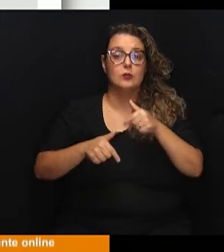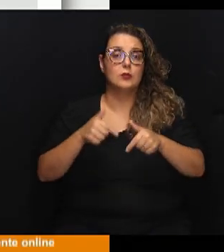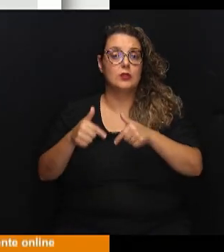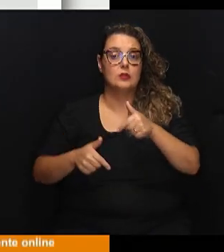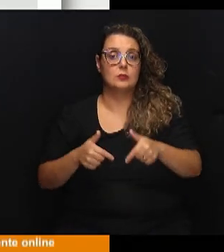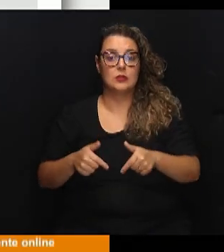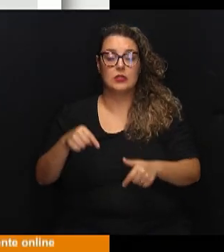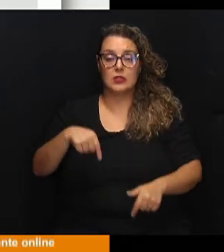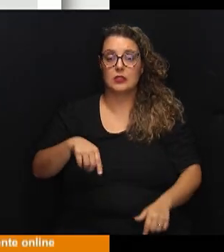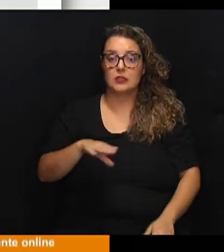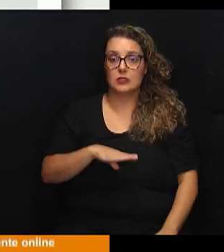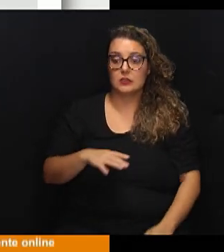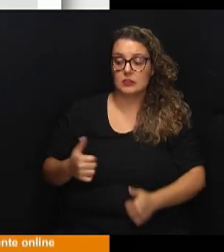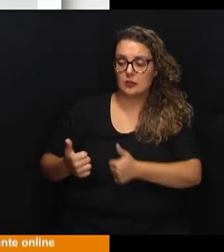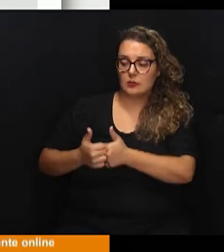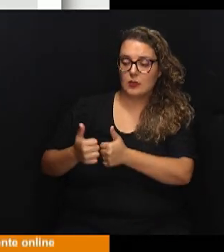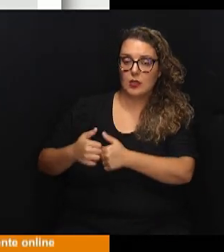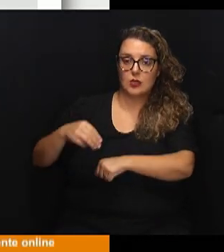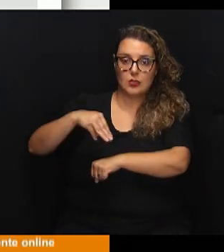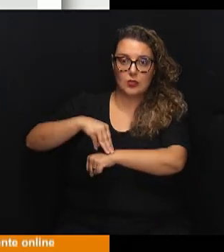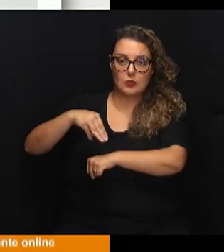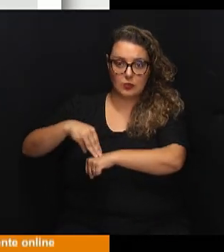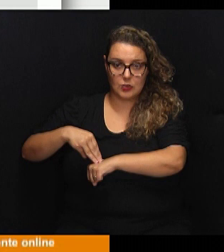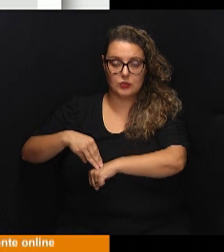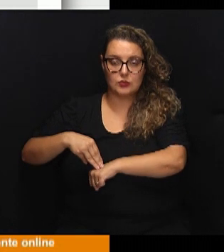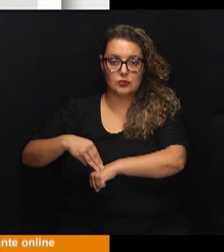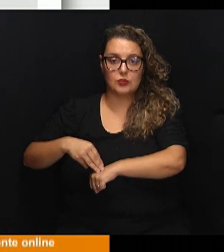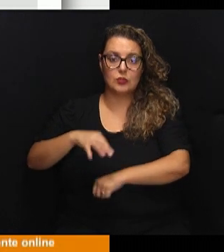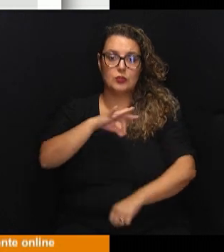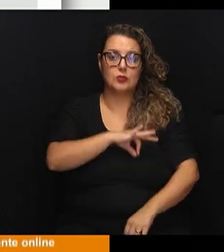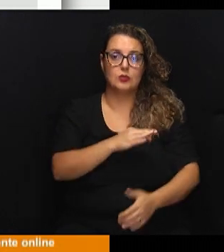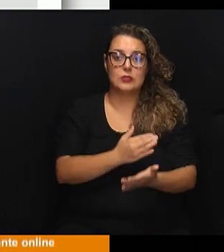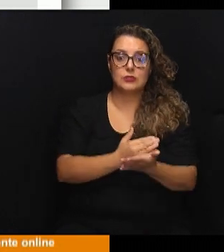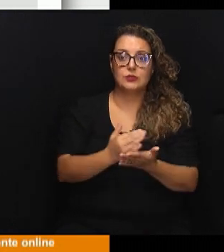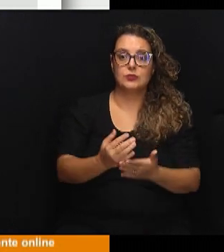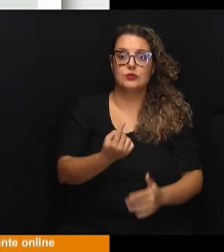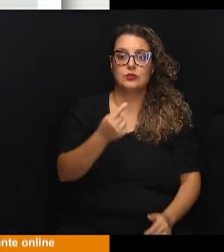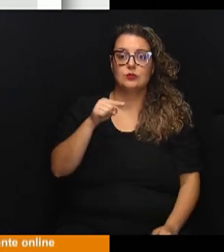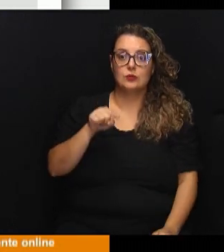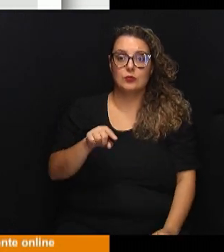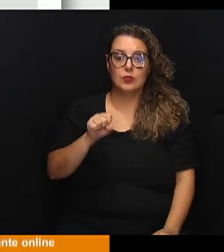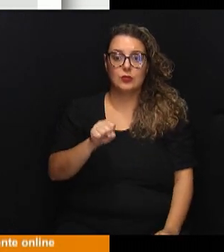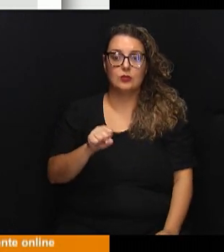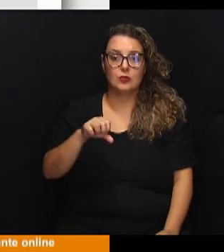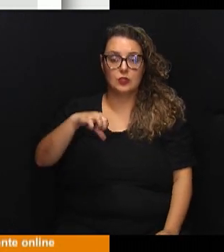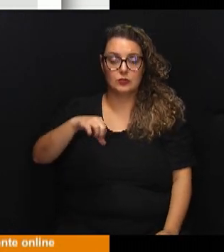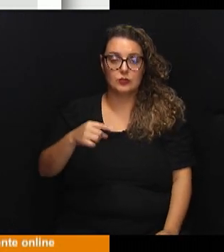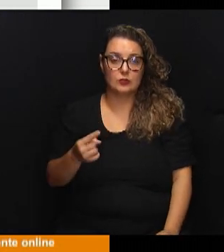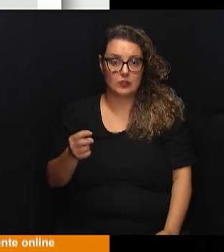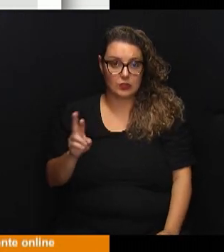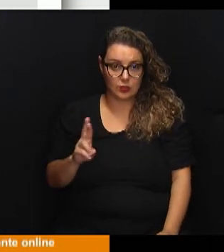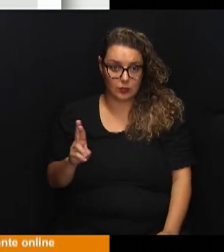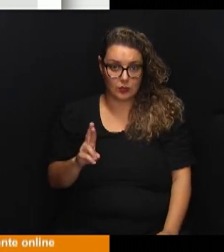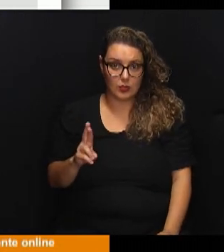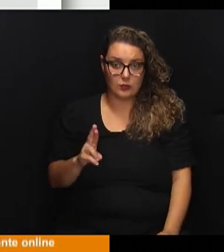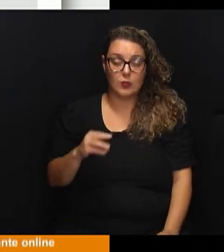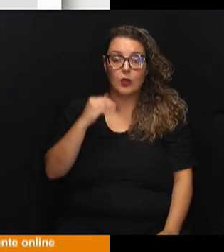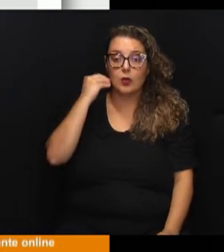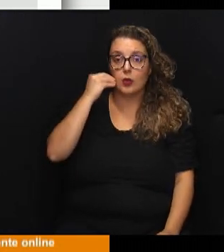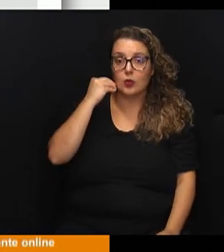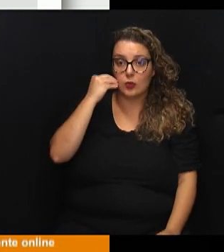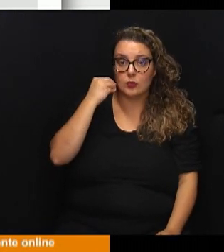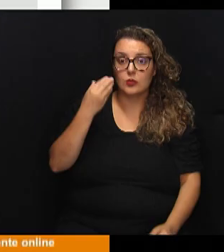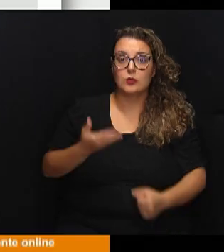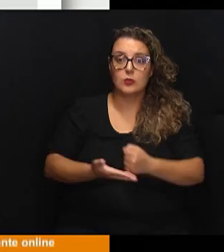aqui na cidade ao lado, em Montemor, com salário inicial de R$ 1.891, com experiência